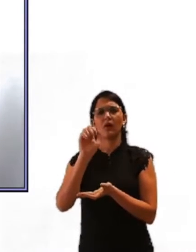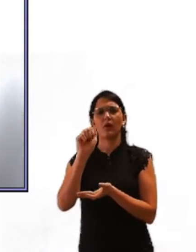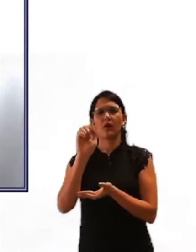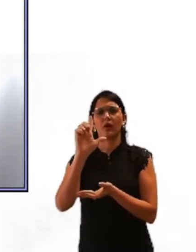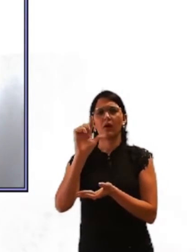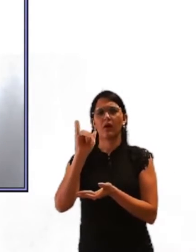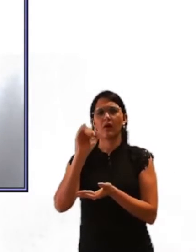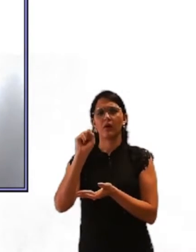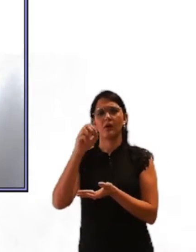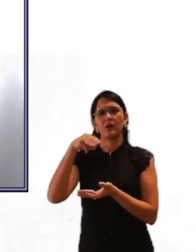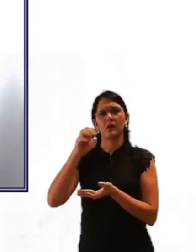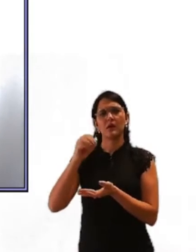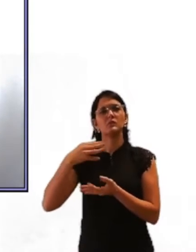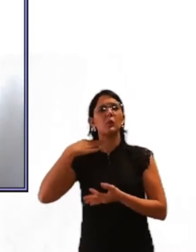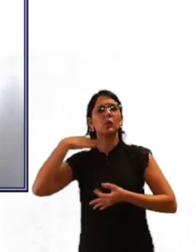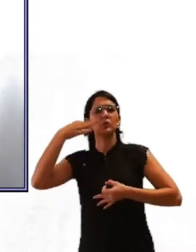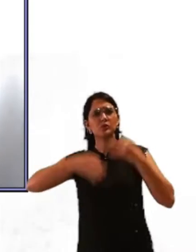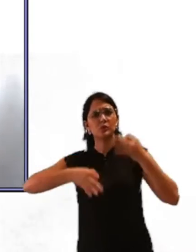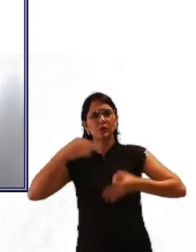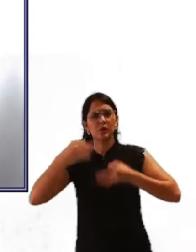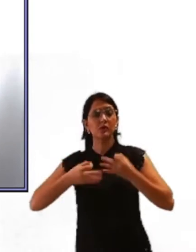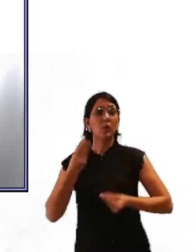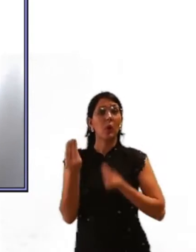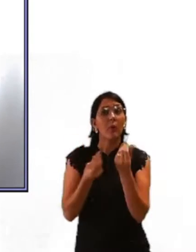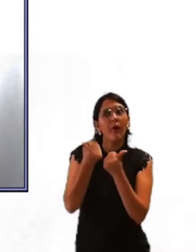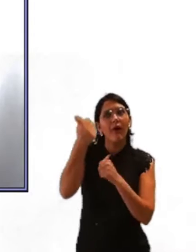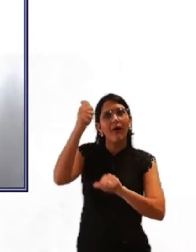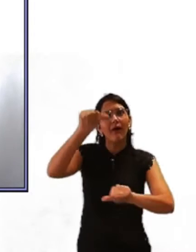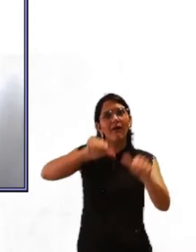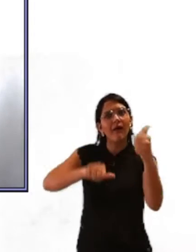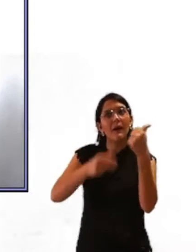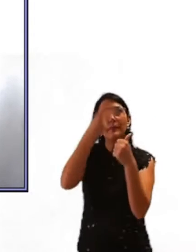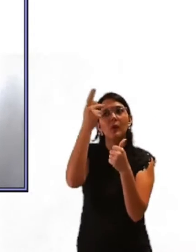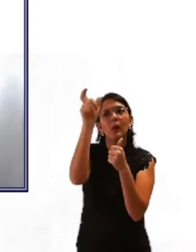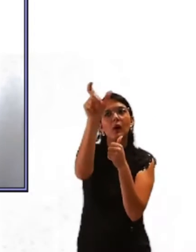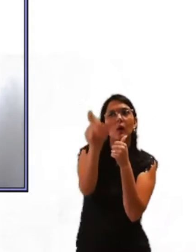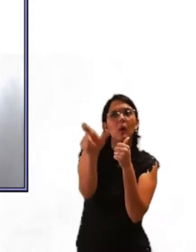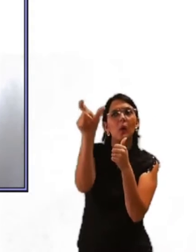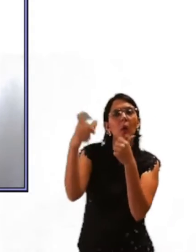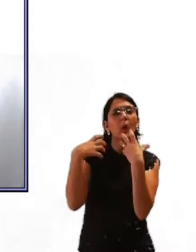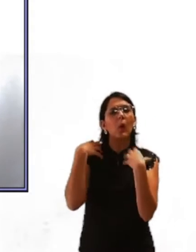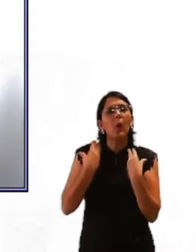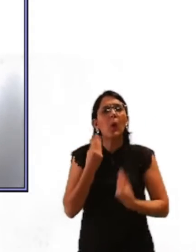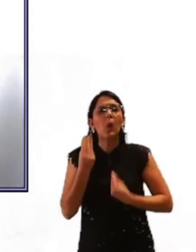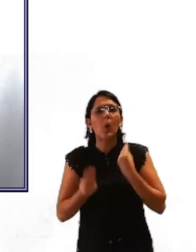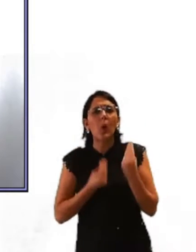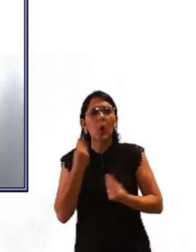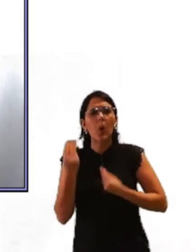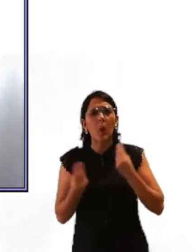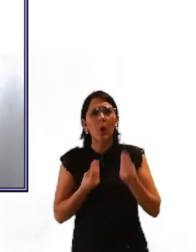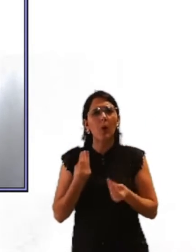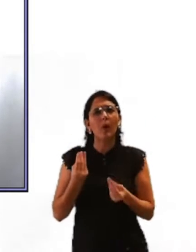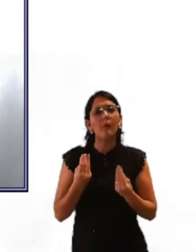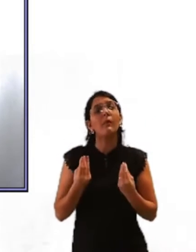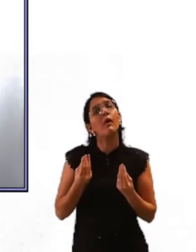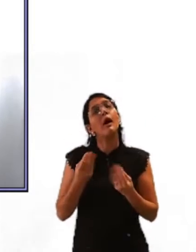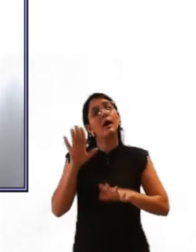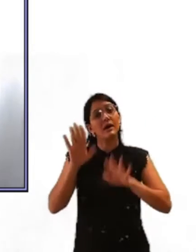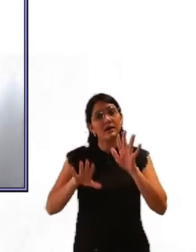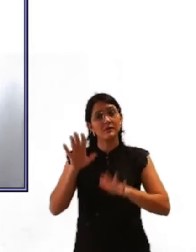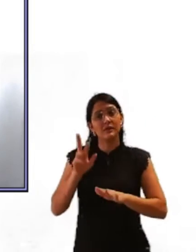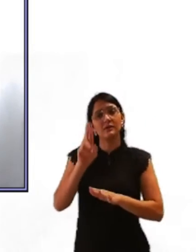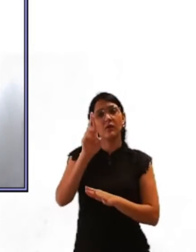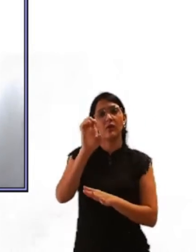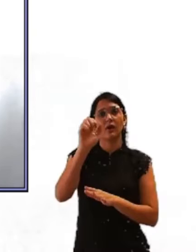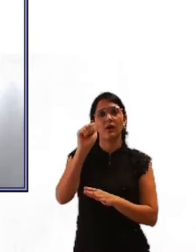que começa a analisar o comportamento judicial, o realismo jurídico mais, vamos dizer assim, mais radical, ele